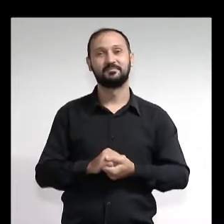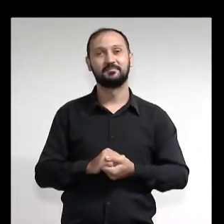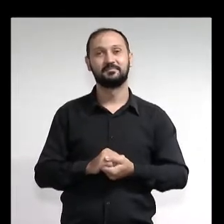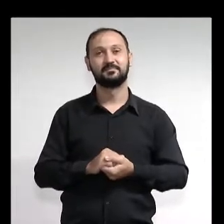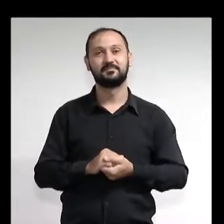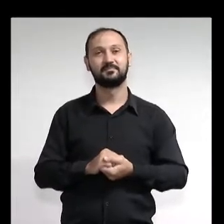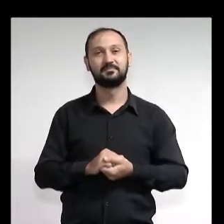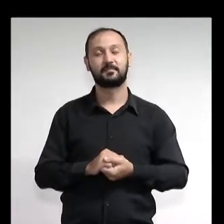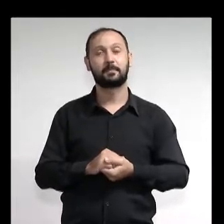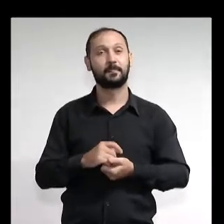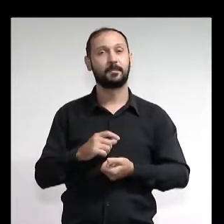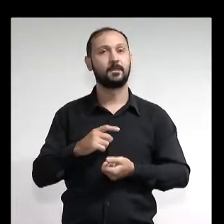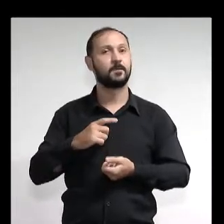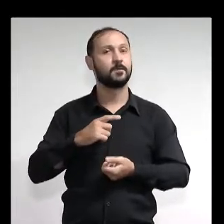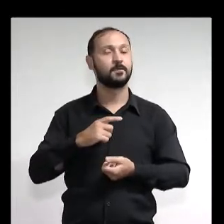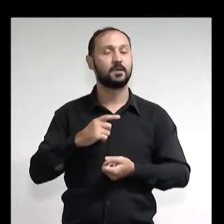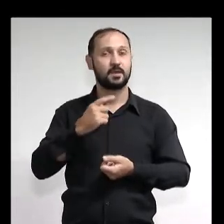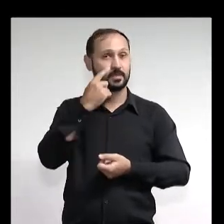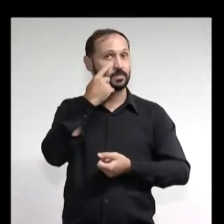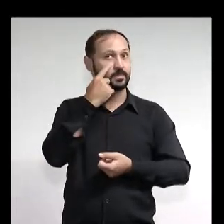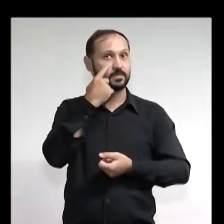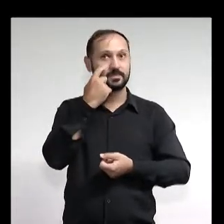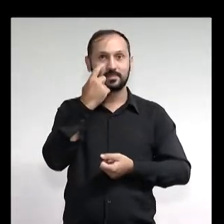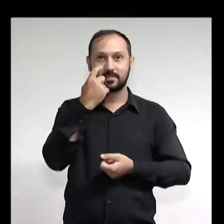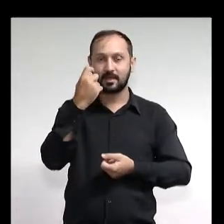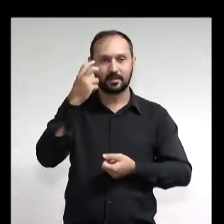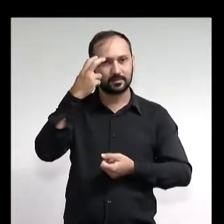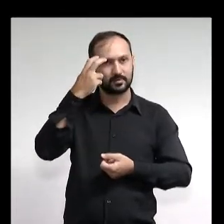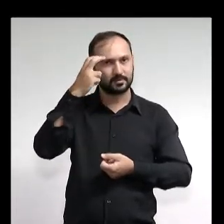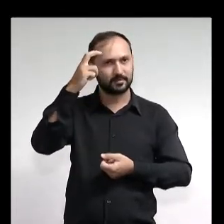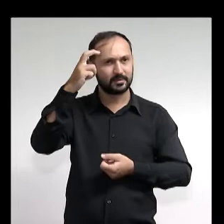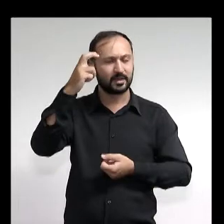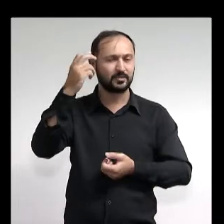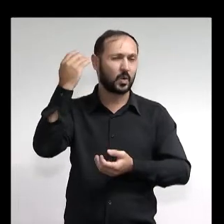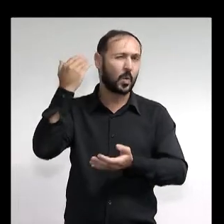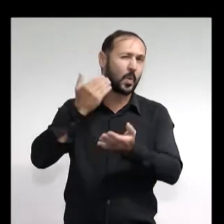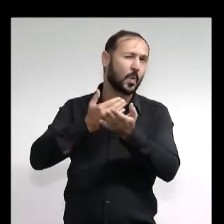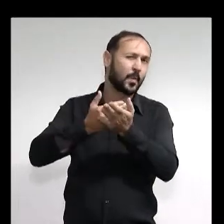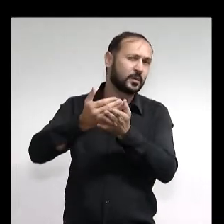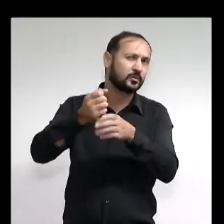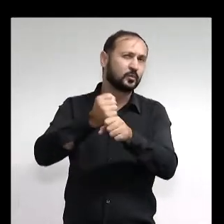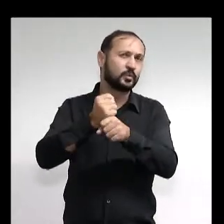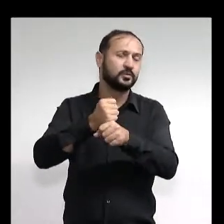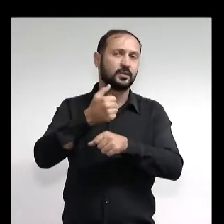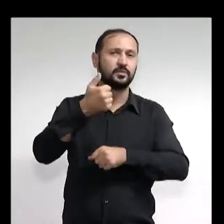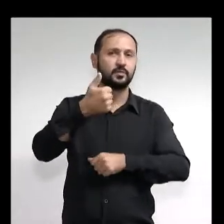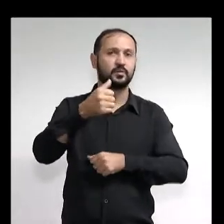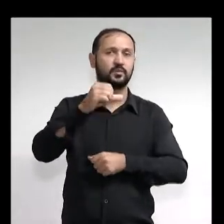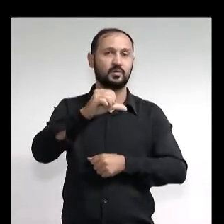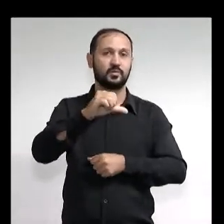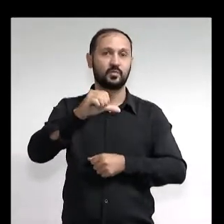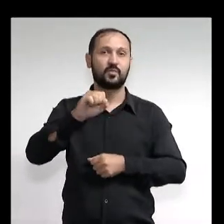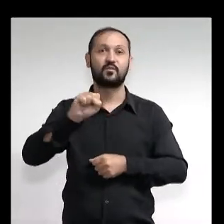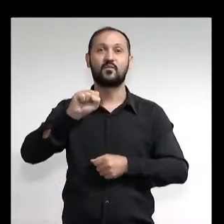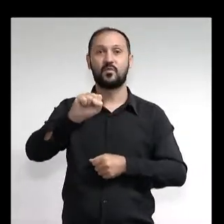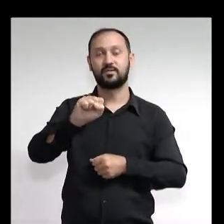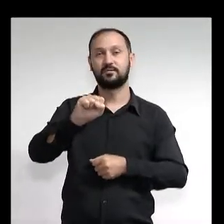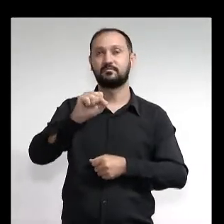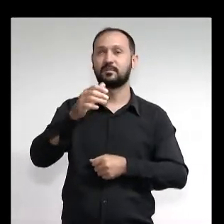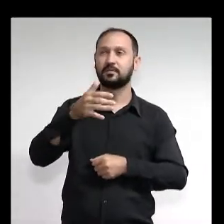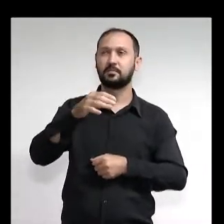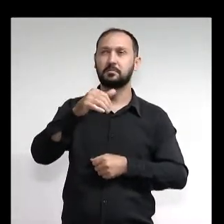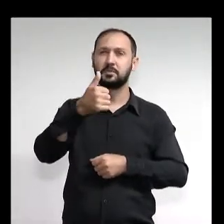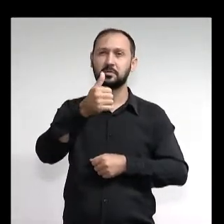Então, eu tenho interesse em altas habilidades desde 98.